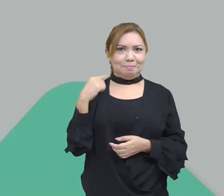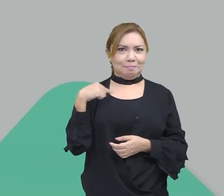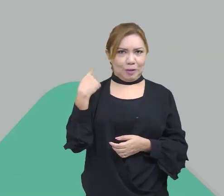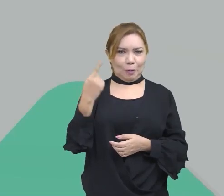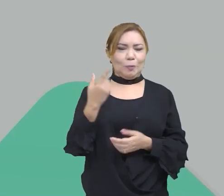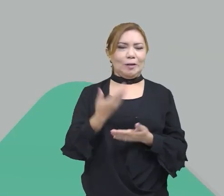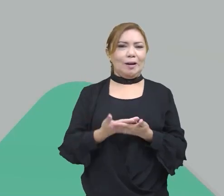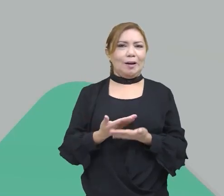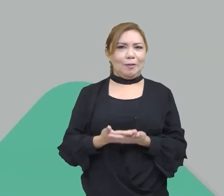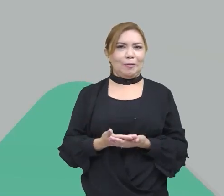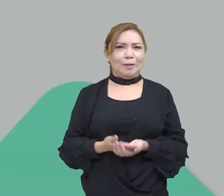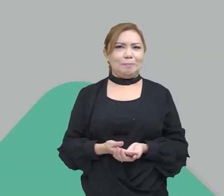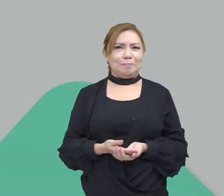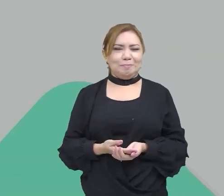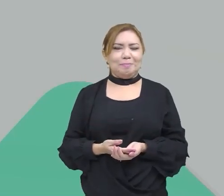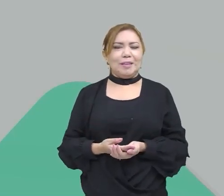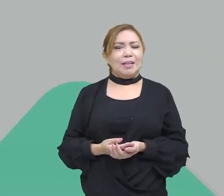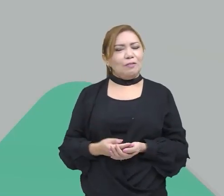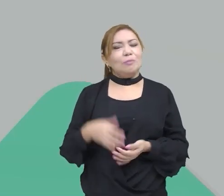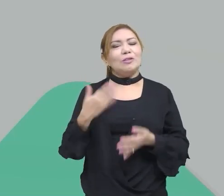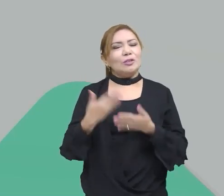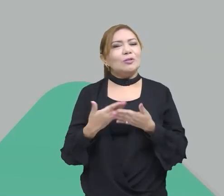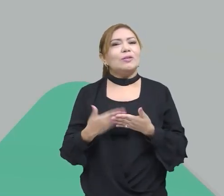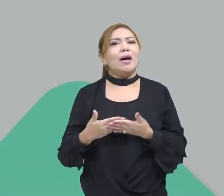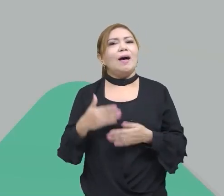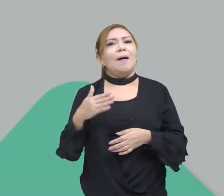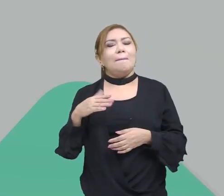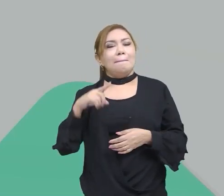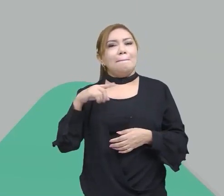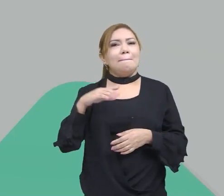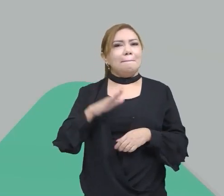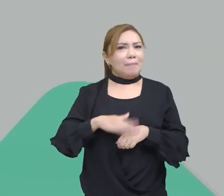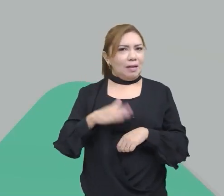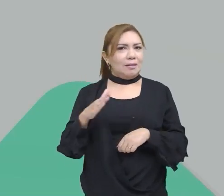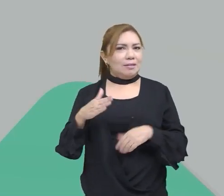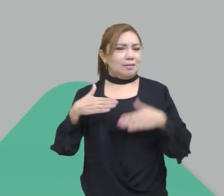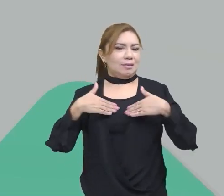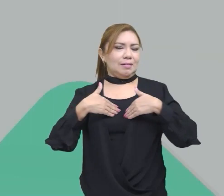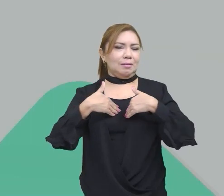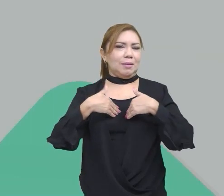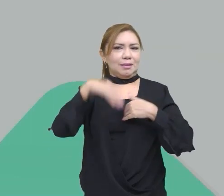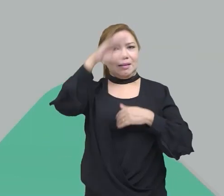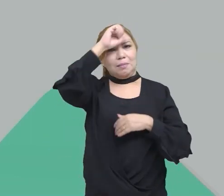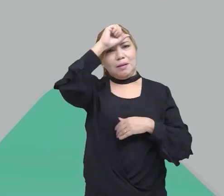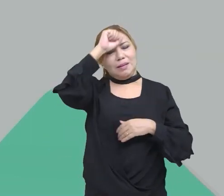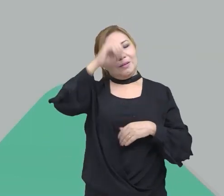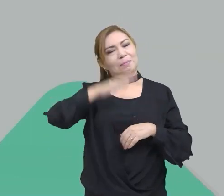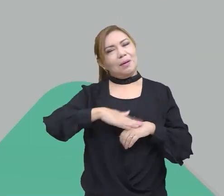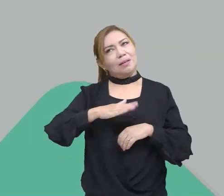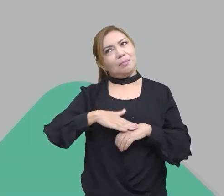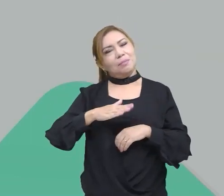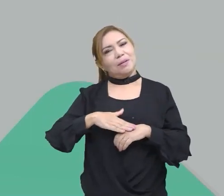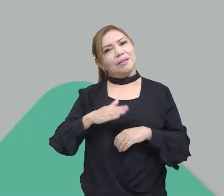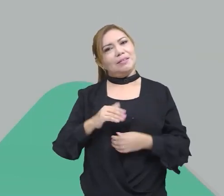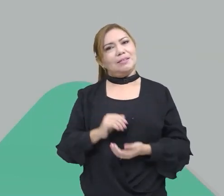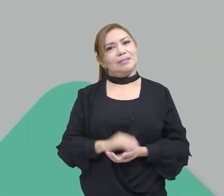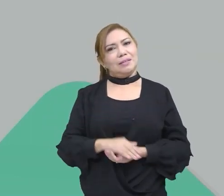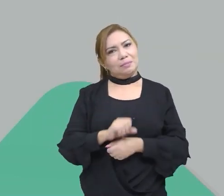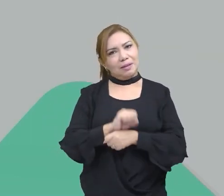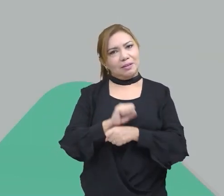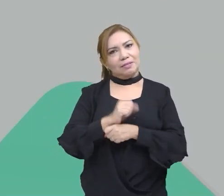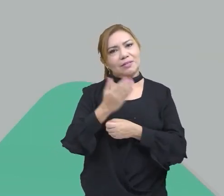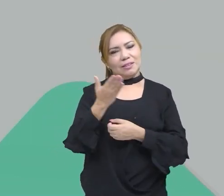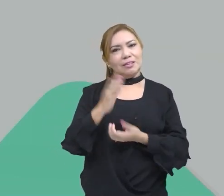vamos ver um pouco mais sobre os animais, continuar aprendendo muito mais ainda, né? Então, eu espero vocês,